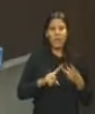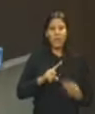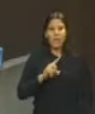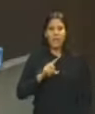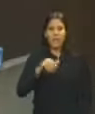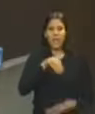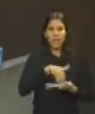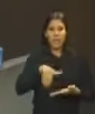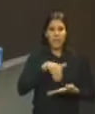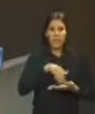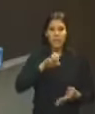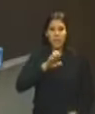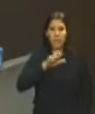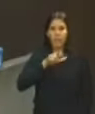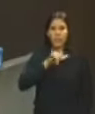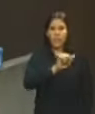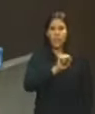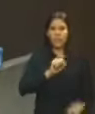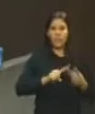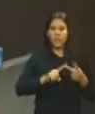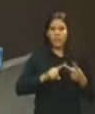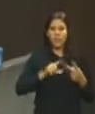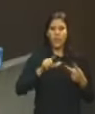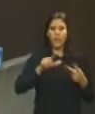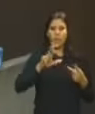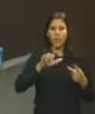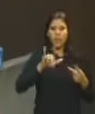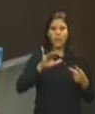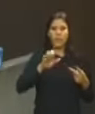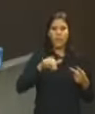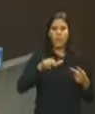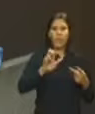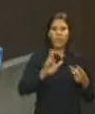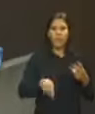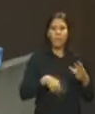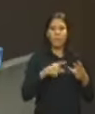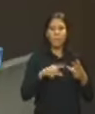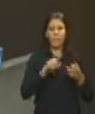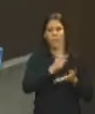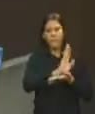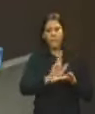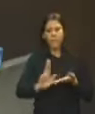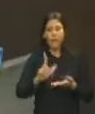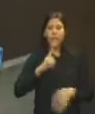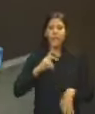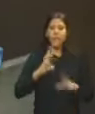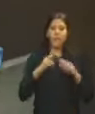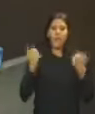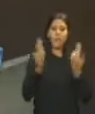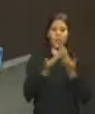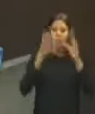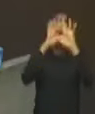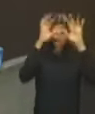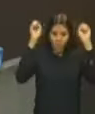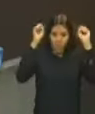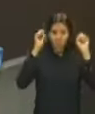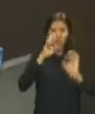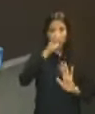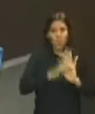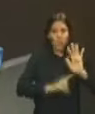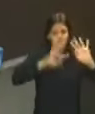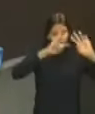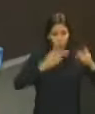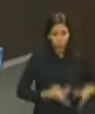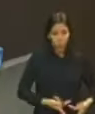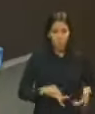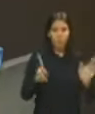secretária Lia, a secretária Luciene, o coordenador Davi. Tivemos aqui em Fortaleza também uma reunião com o Conselho de Direitos Humanos e